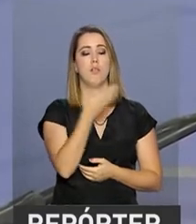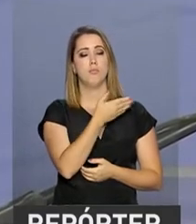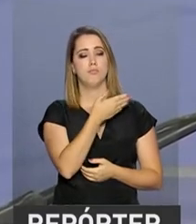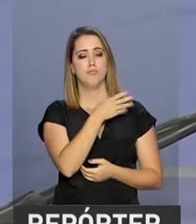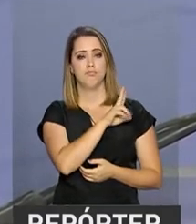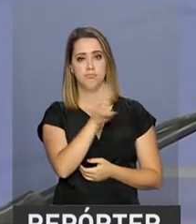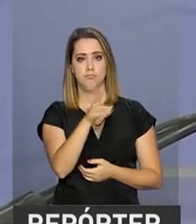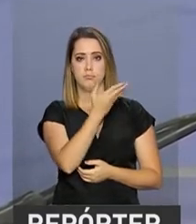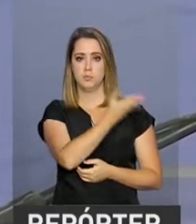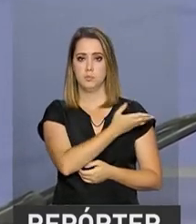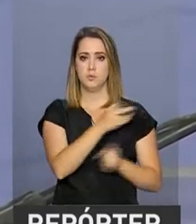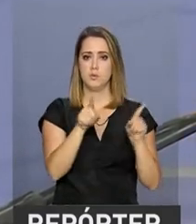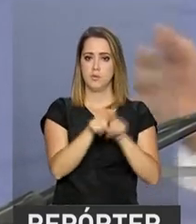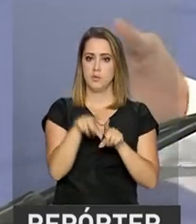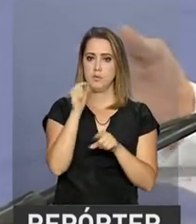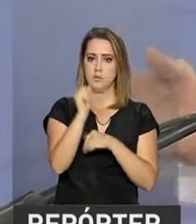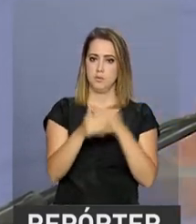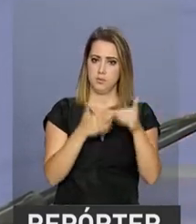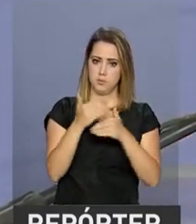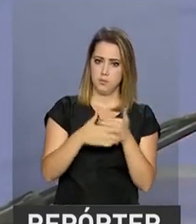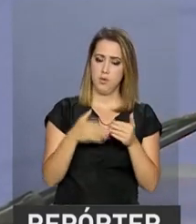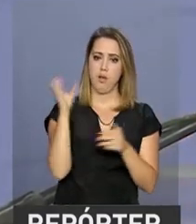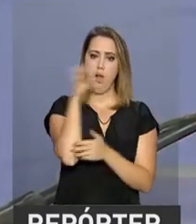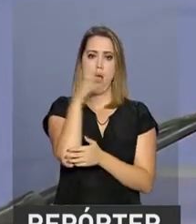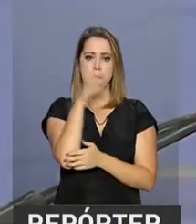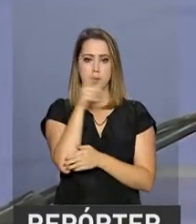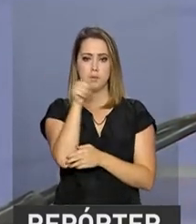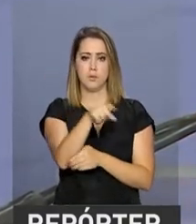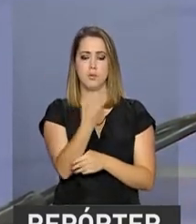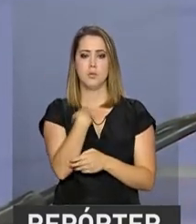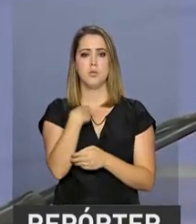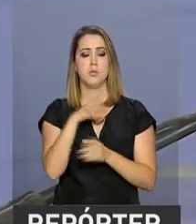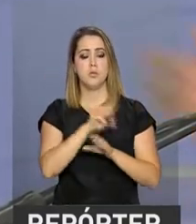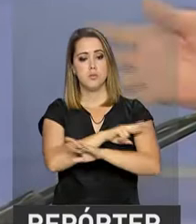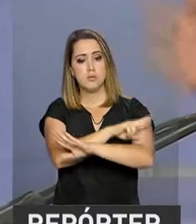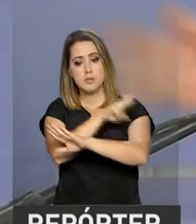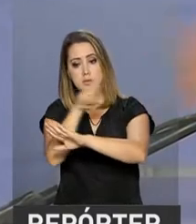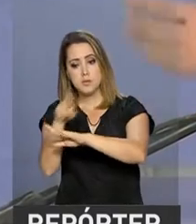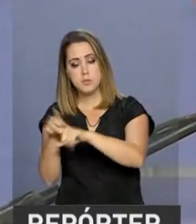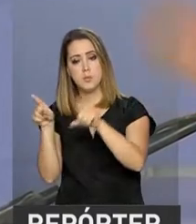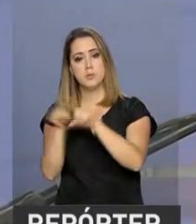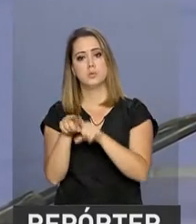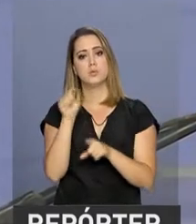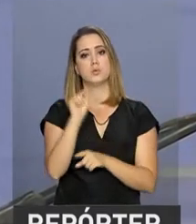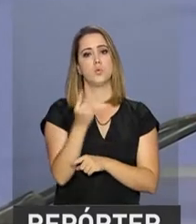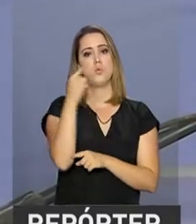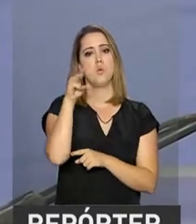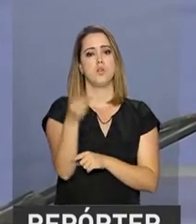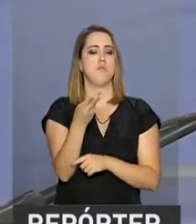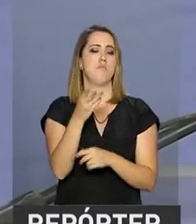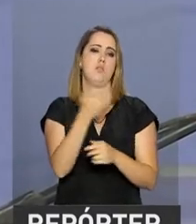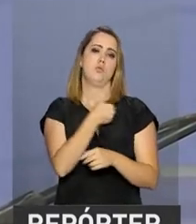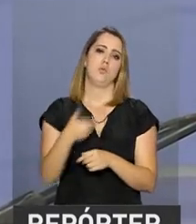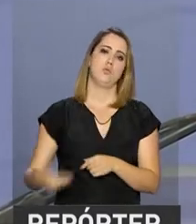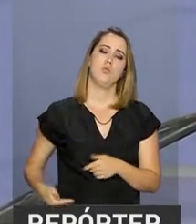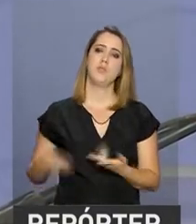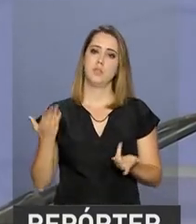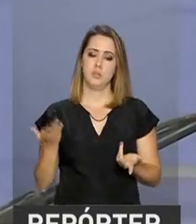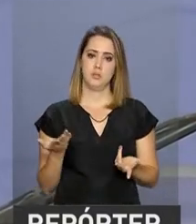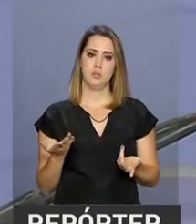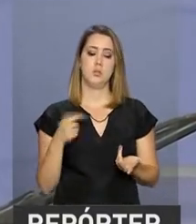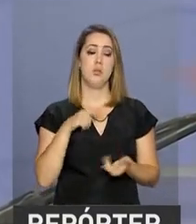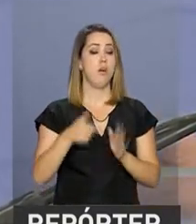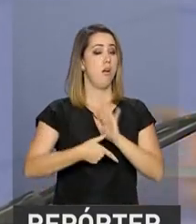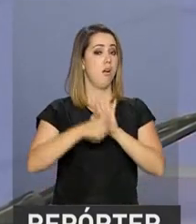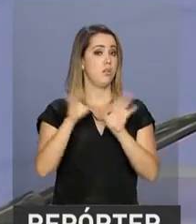com com tanta velocidade essas contas eu tenho mais um ano e meio de governo que antes do